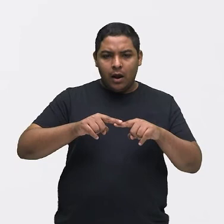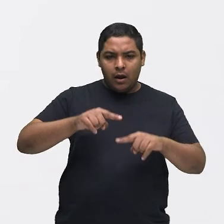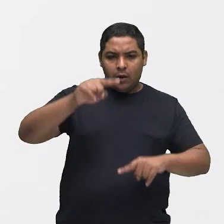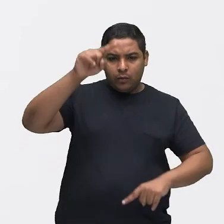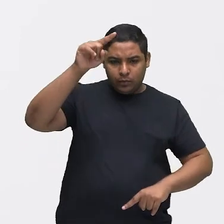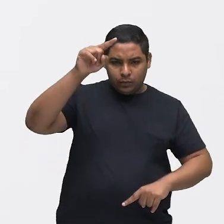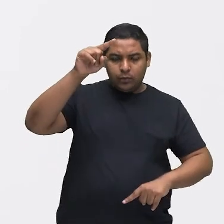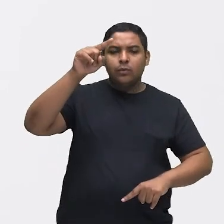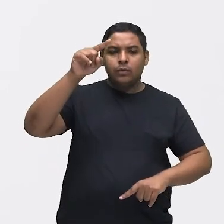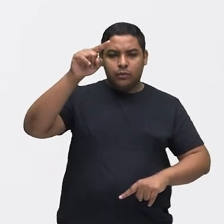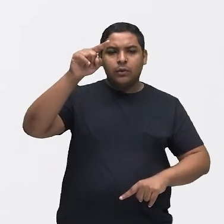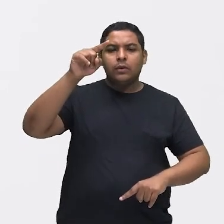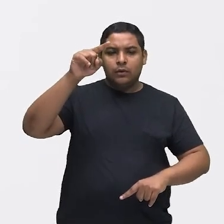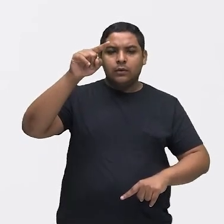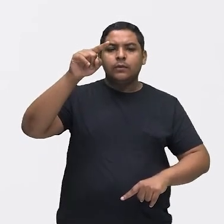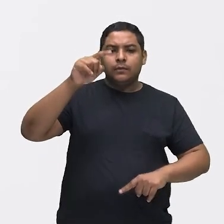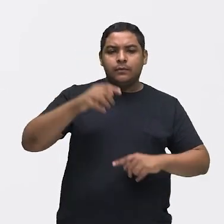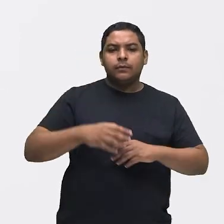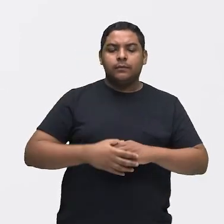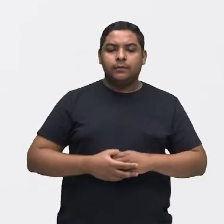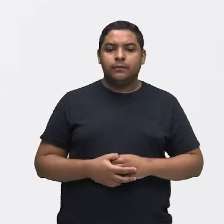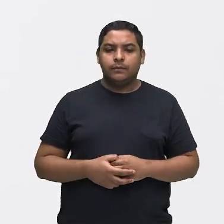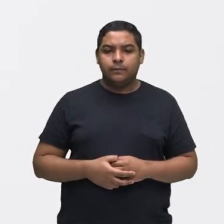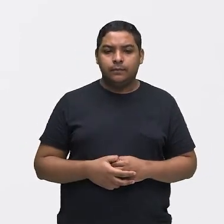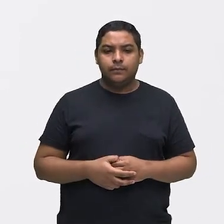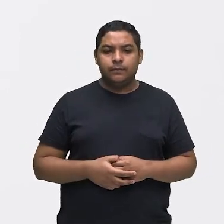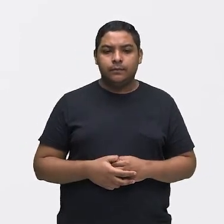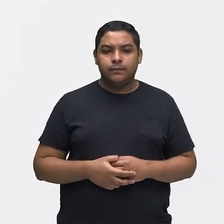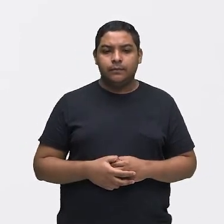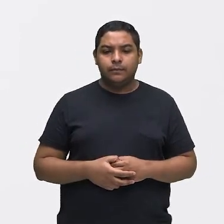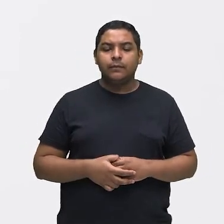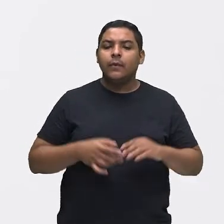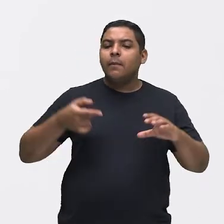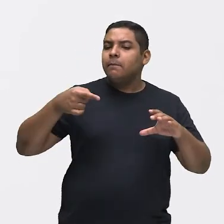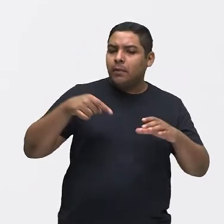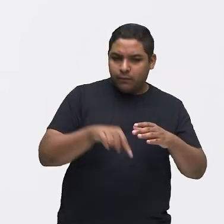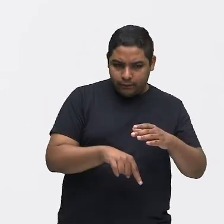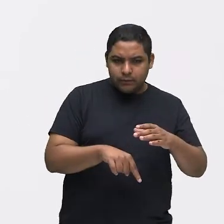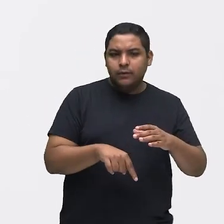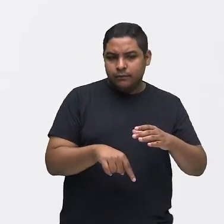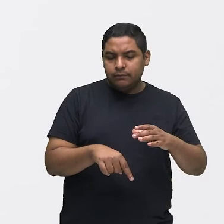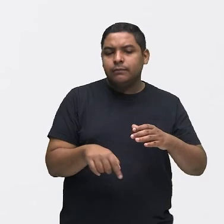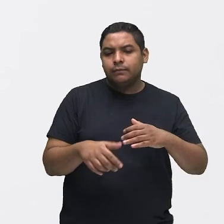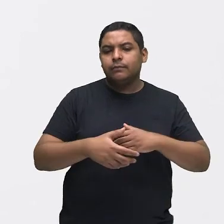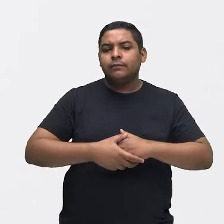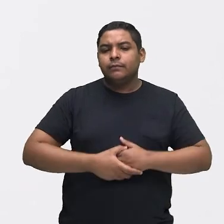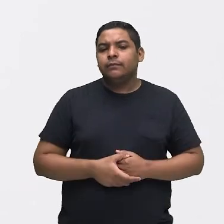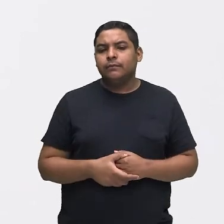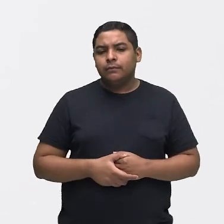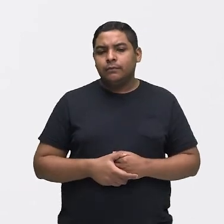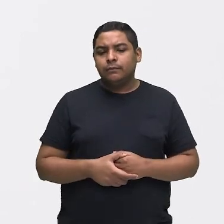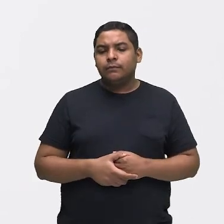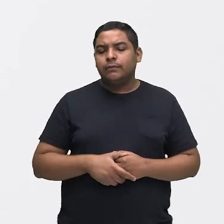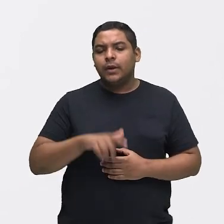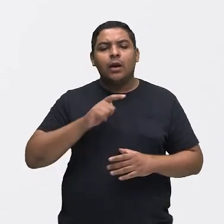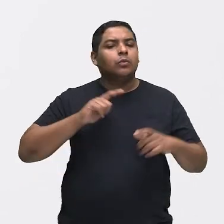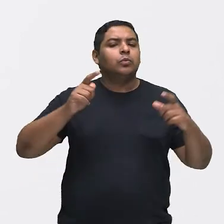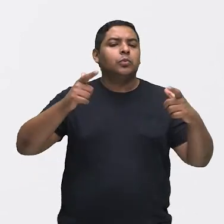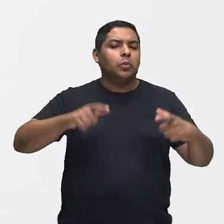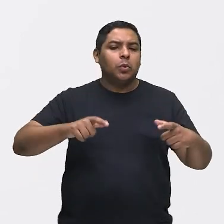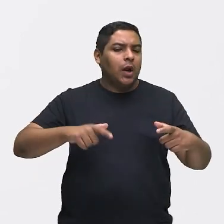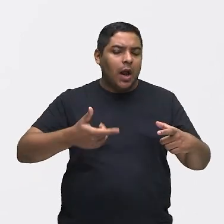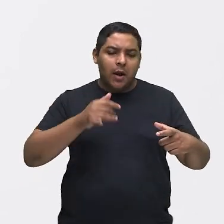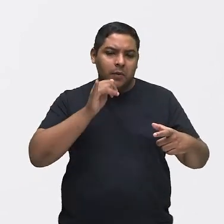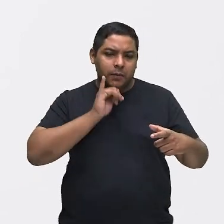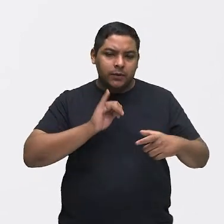Tem altura, não é isso? Largura e profundidade é determinada e determina um certo lugar. Então, isso